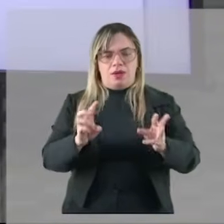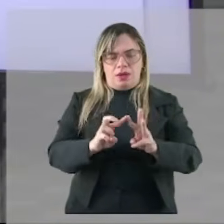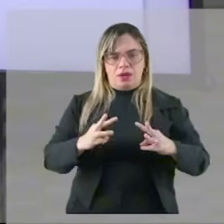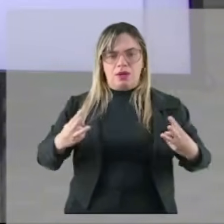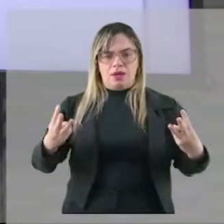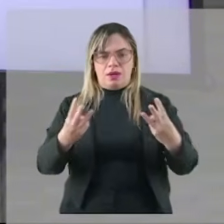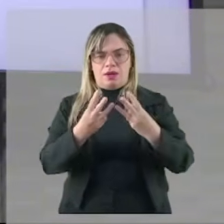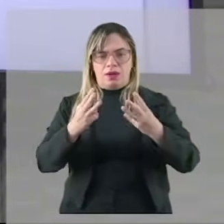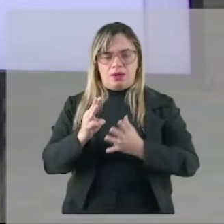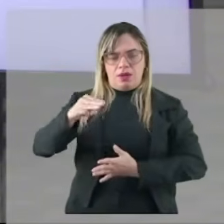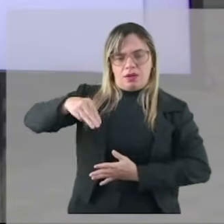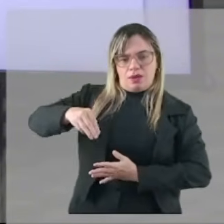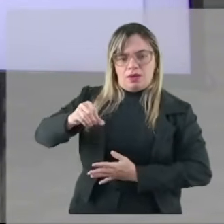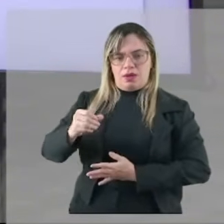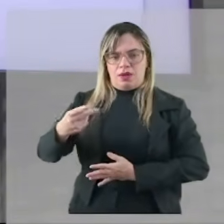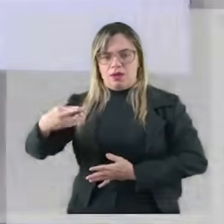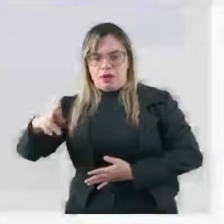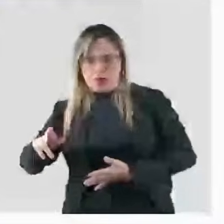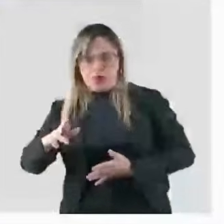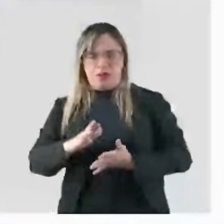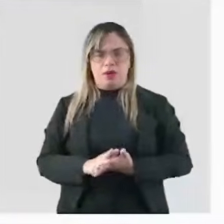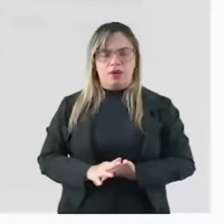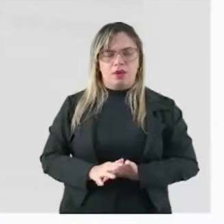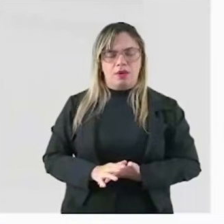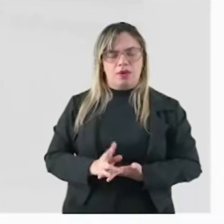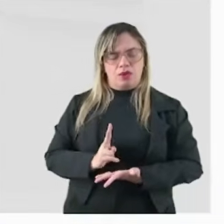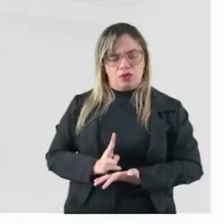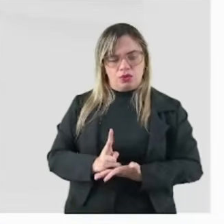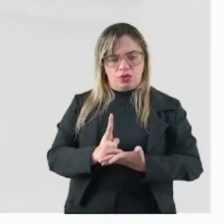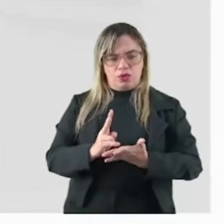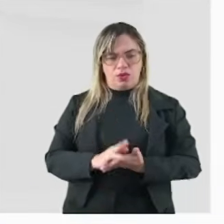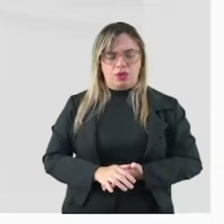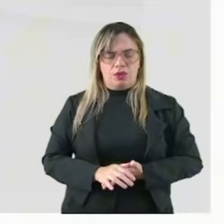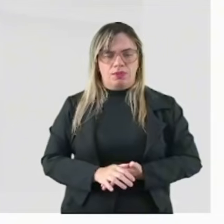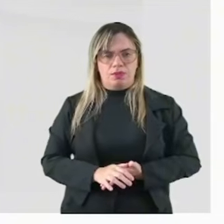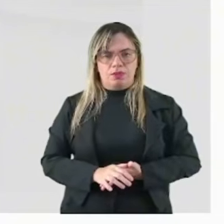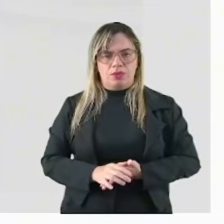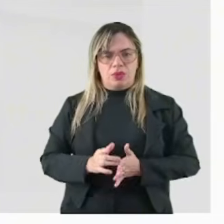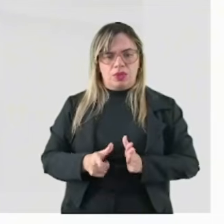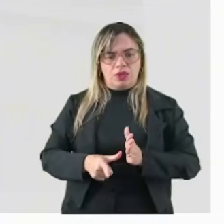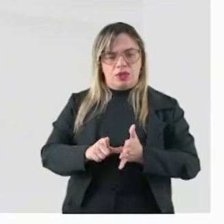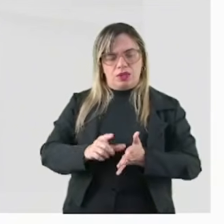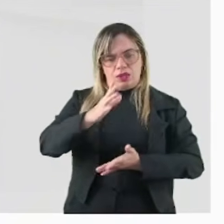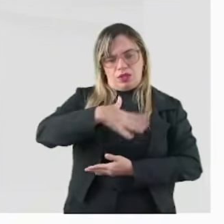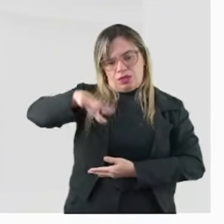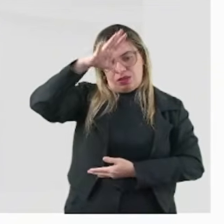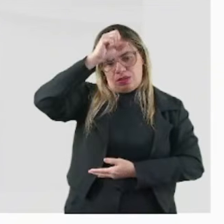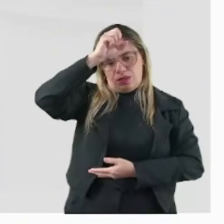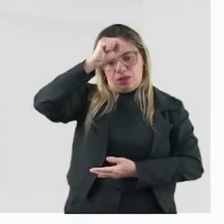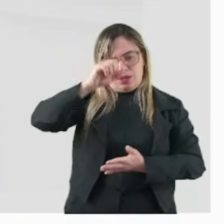Vamos seguir o modelo anterior, né? Vou reescrever aqui a sacarose, ó.